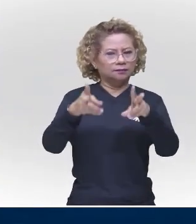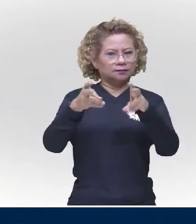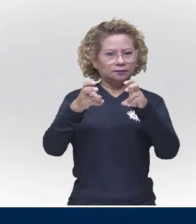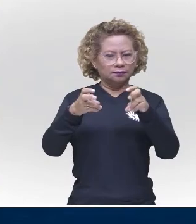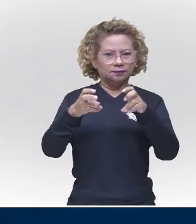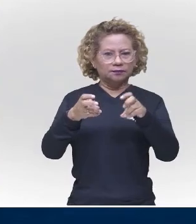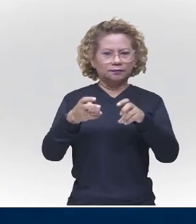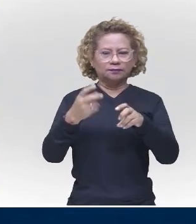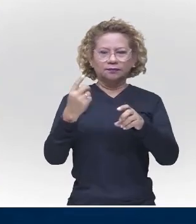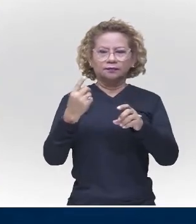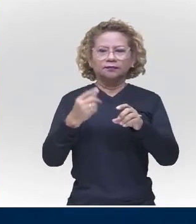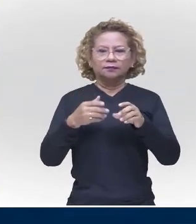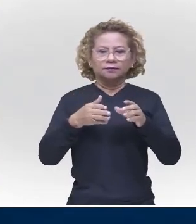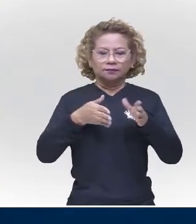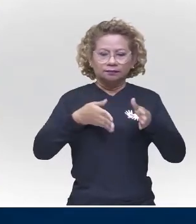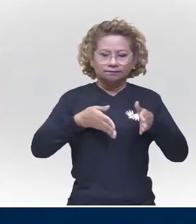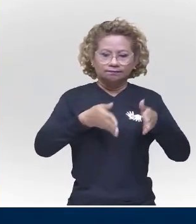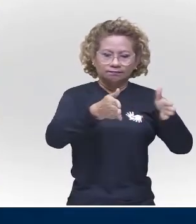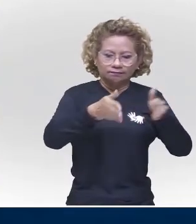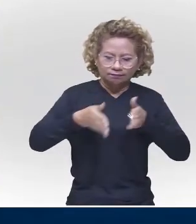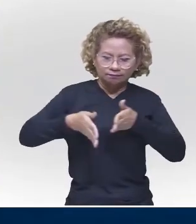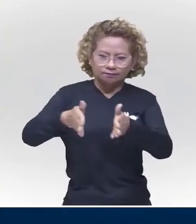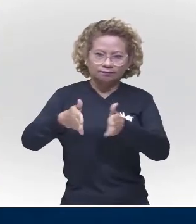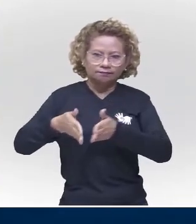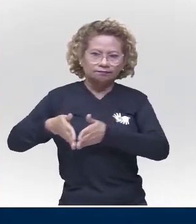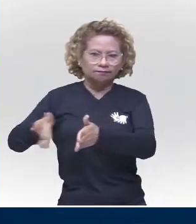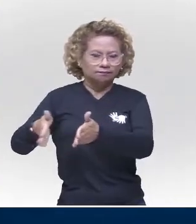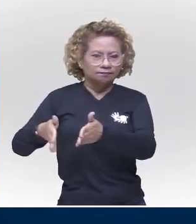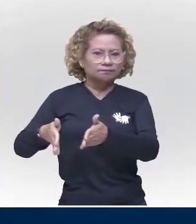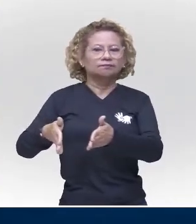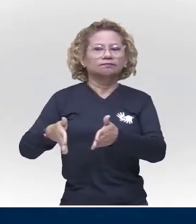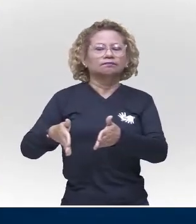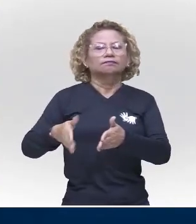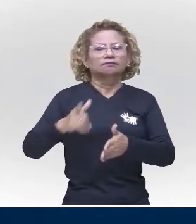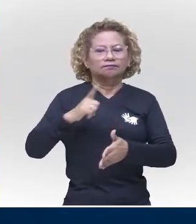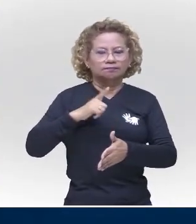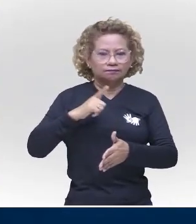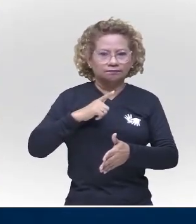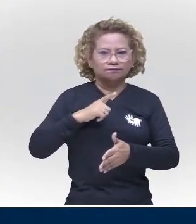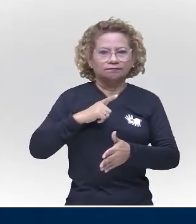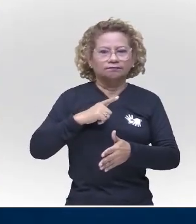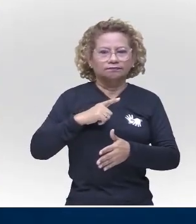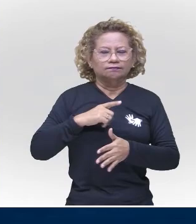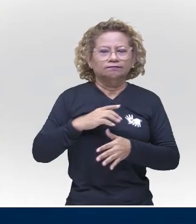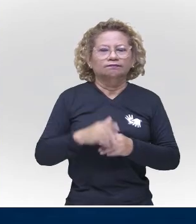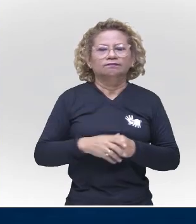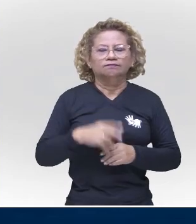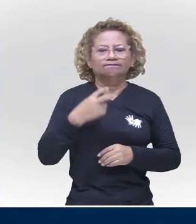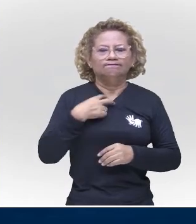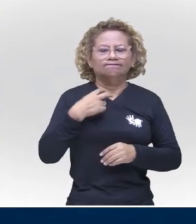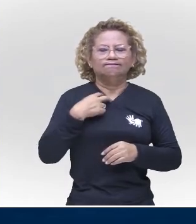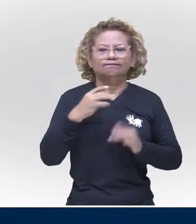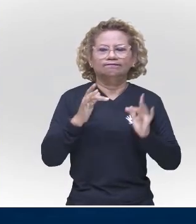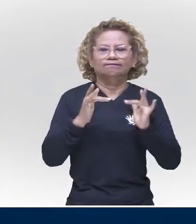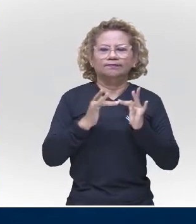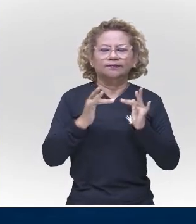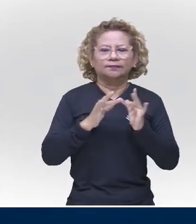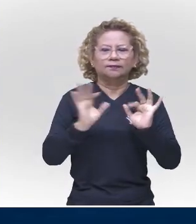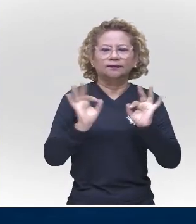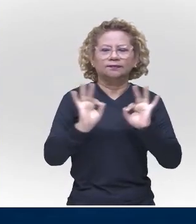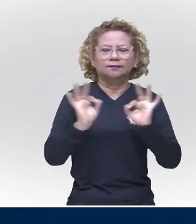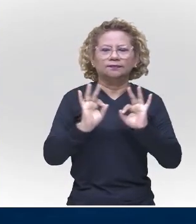sua raia, como vocês estão vendo, então eu não tenho como interferir na ação do outro. Isso só